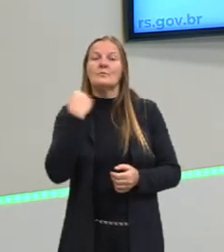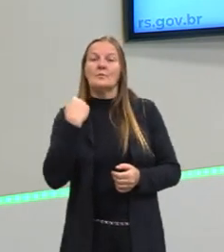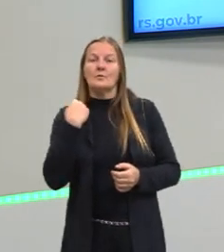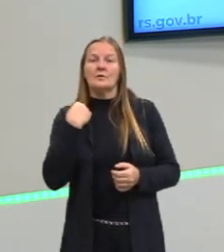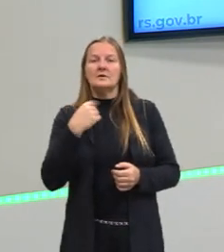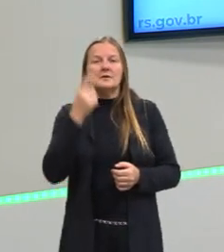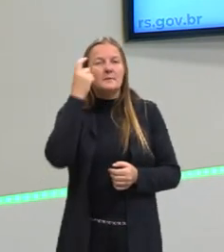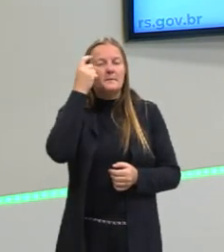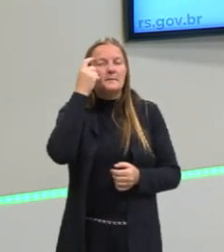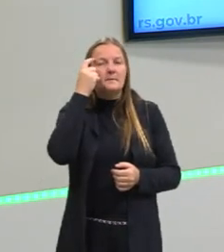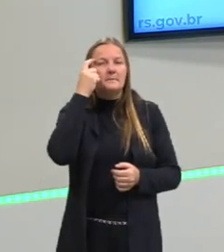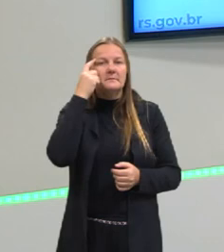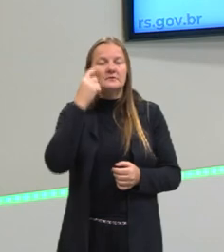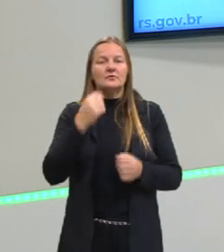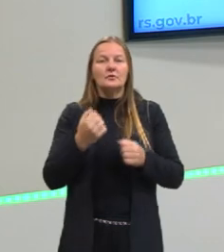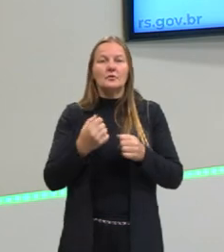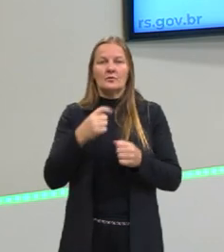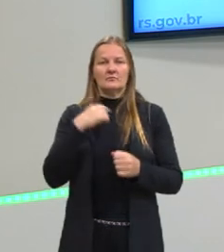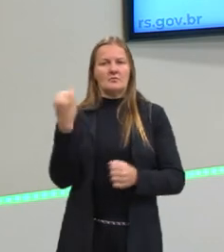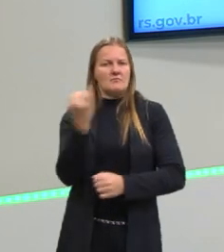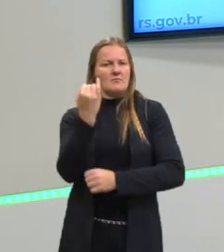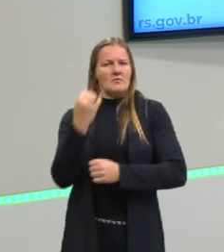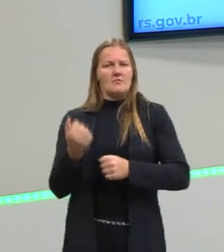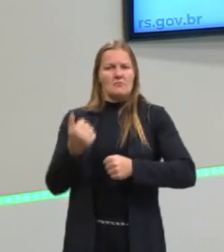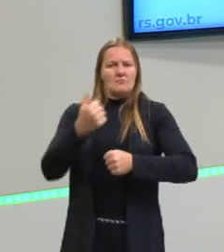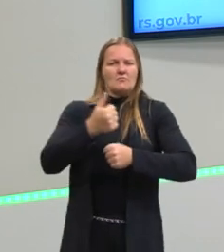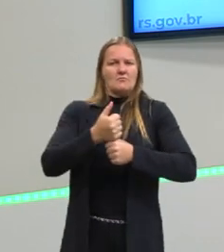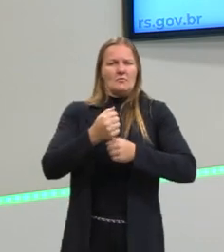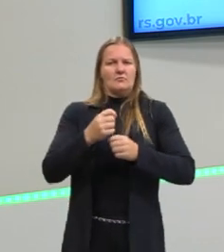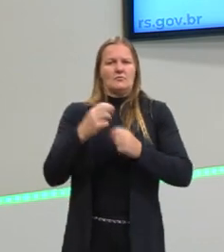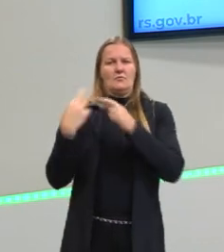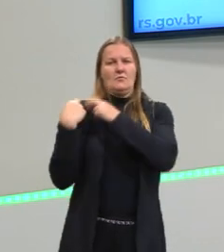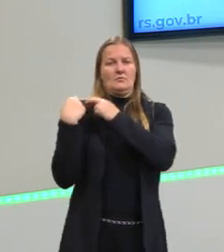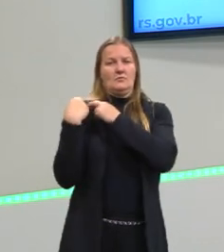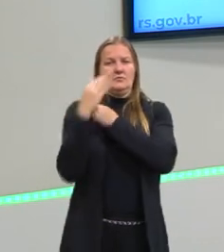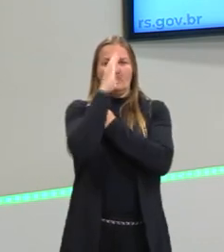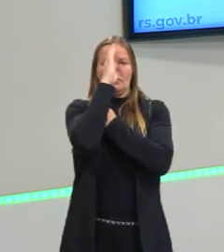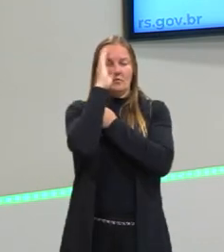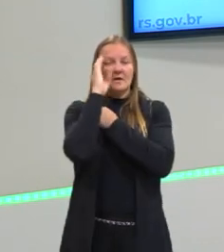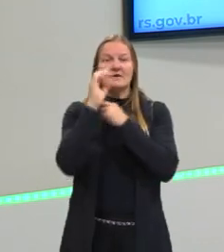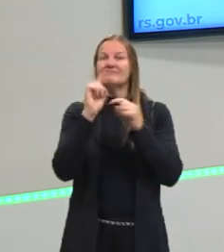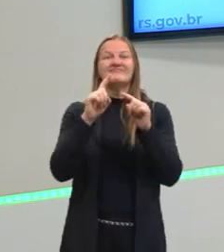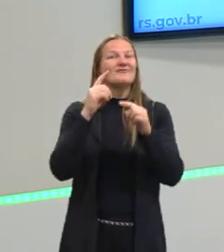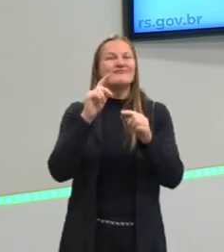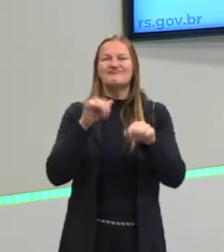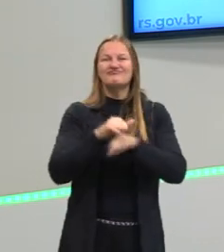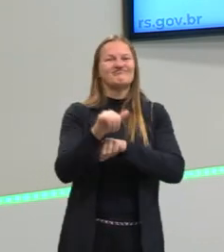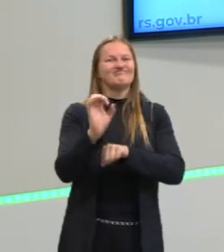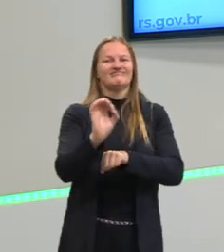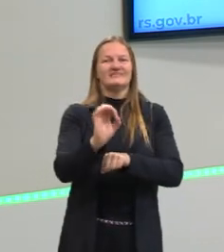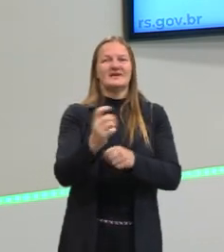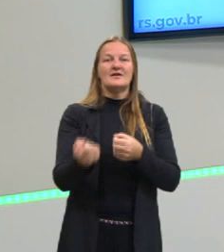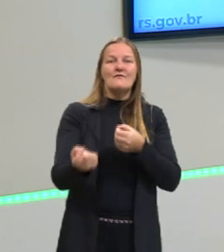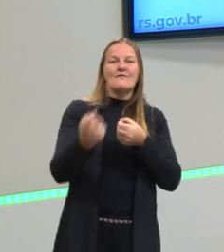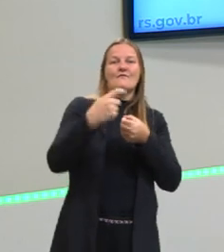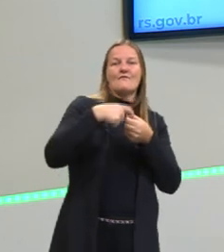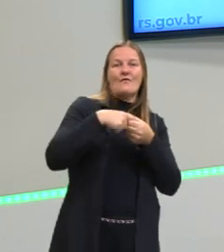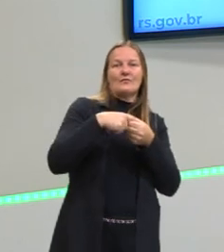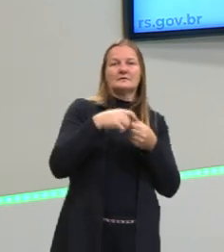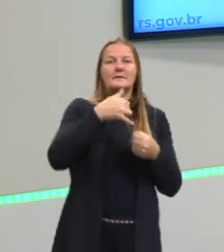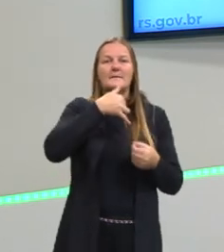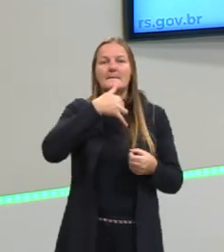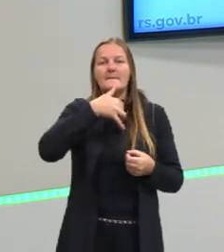achou que ocuparia algum cargo importante vai cair ia dirigir academia como isso não acontece ele volta para a